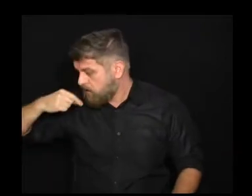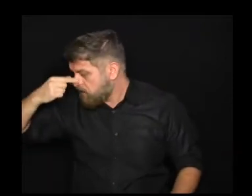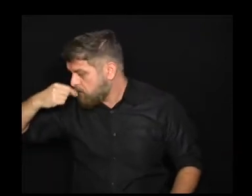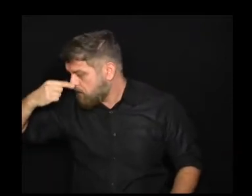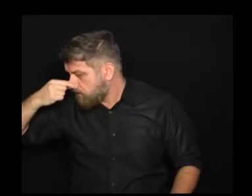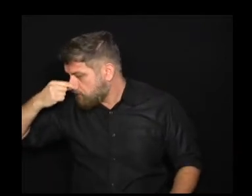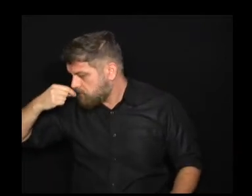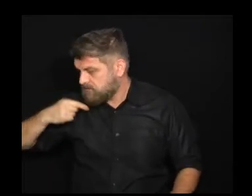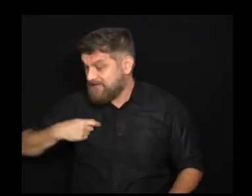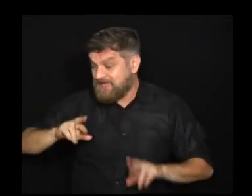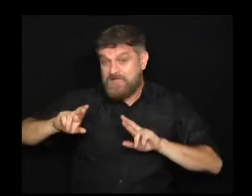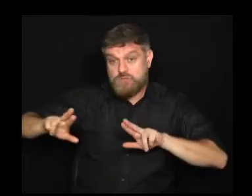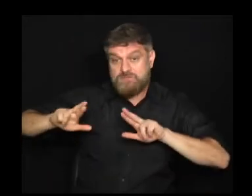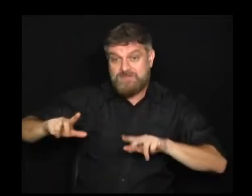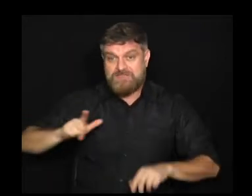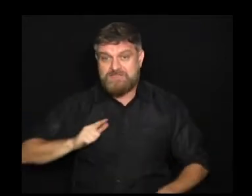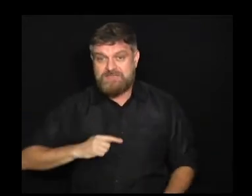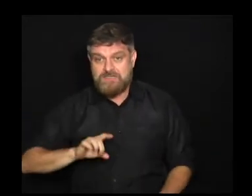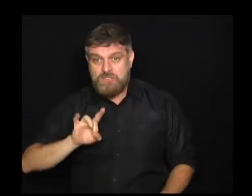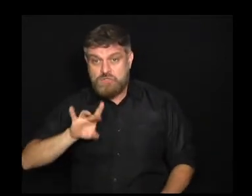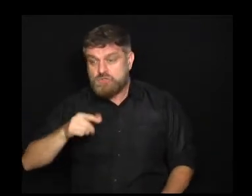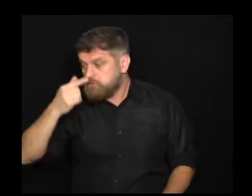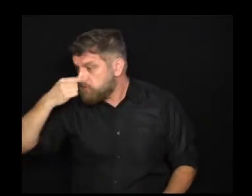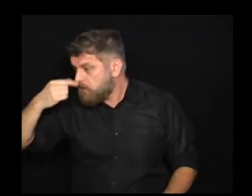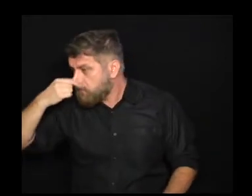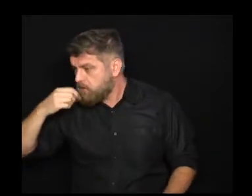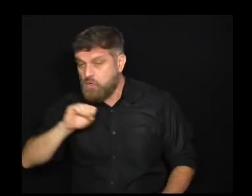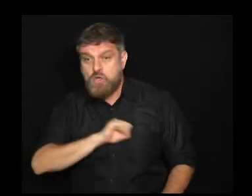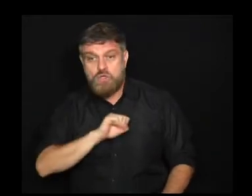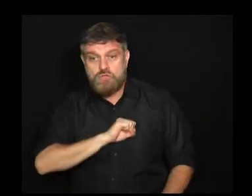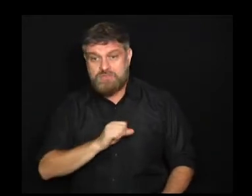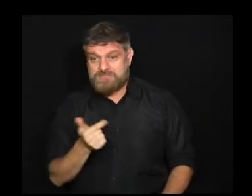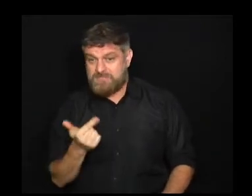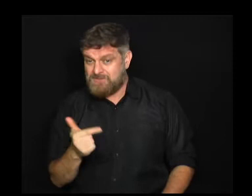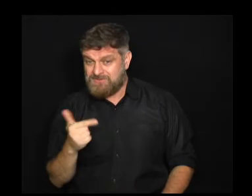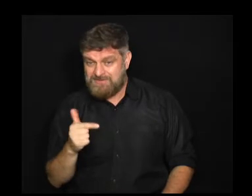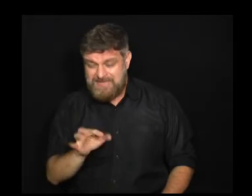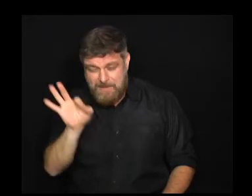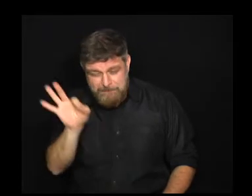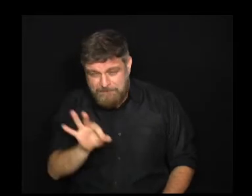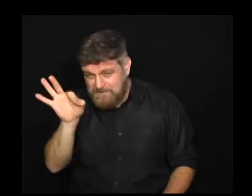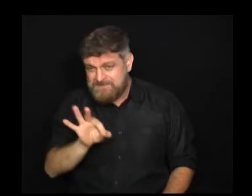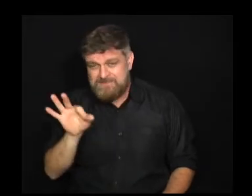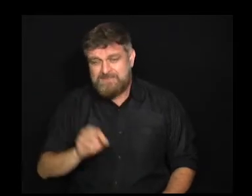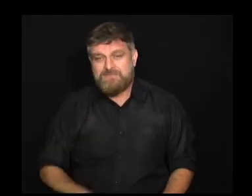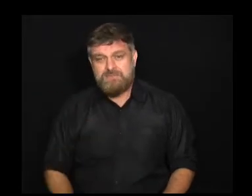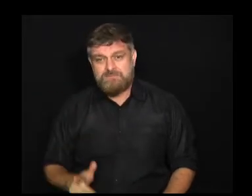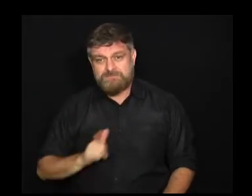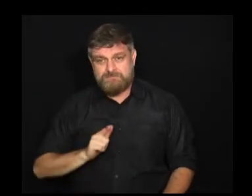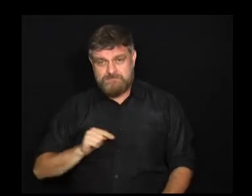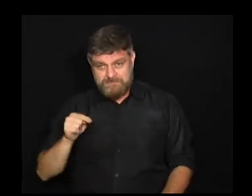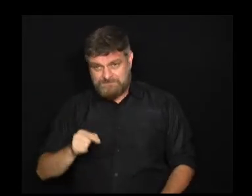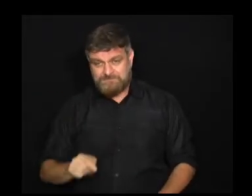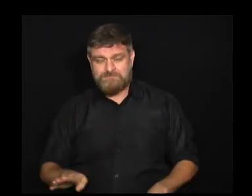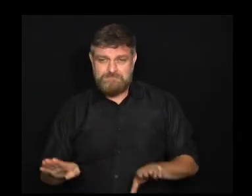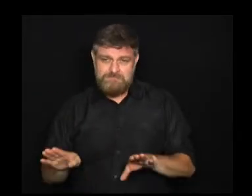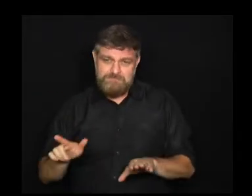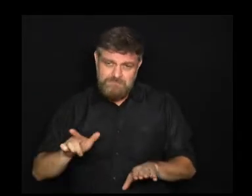do que a tosse. Então, se predominar só a coriza sem tosse, a probabilidade de ser alguma outra doença mais grave, mesmo que tenha tido